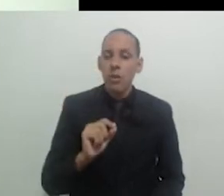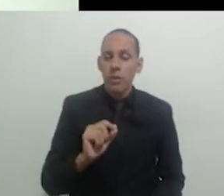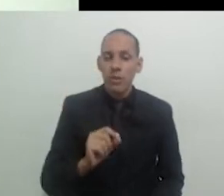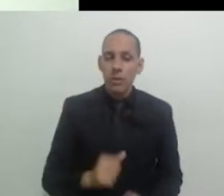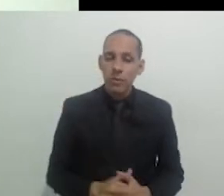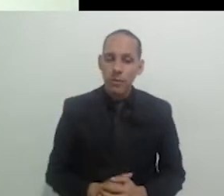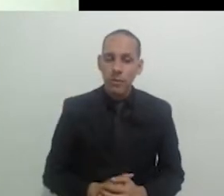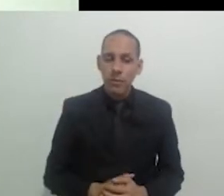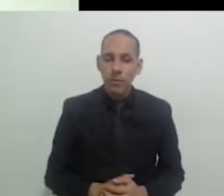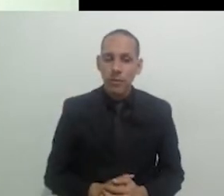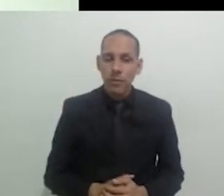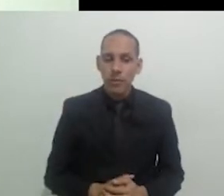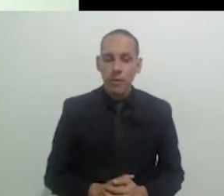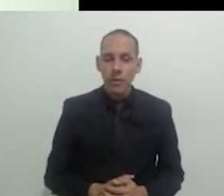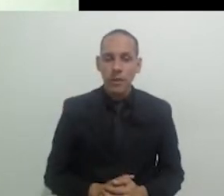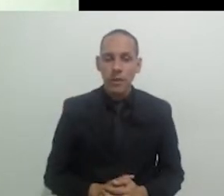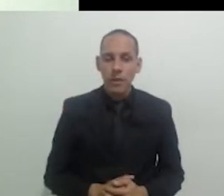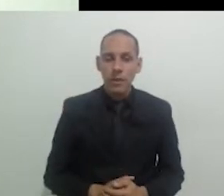ele